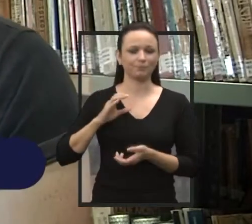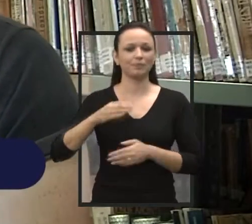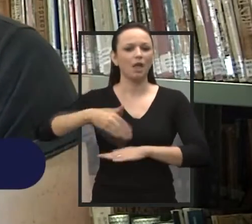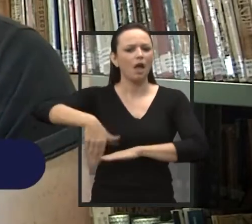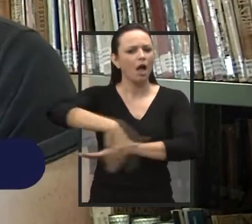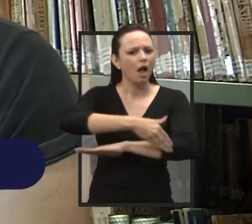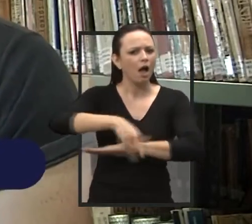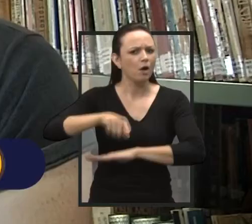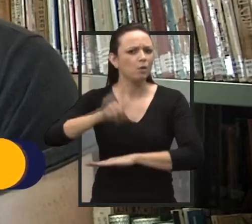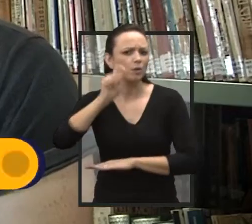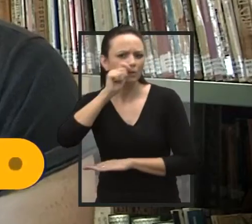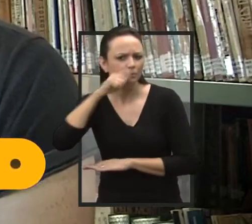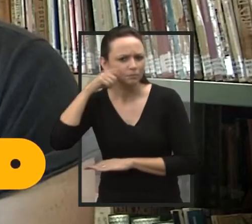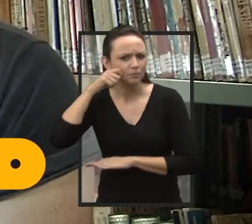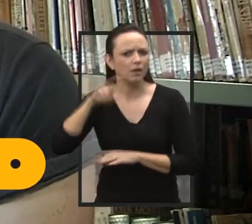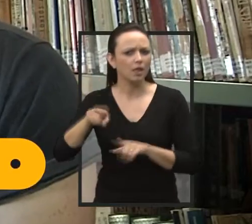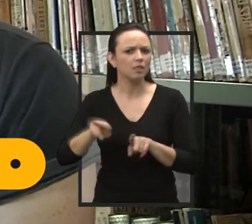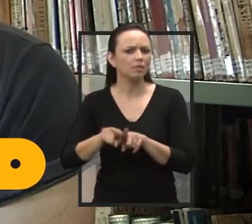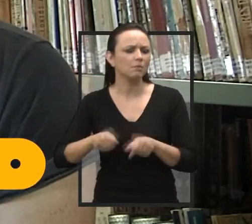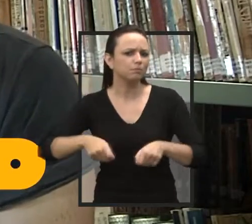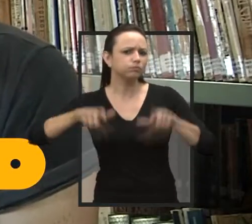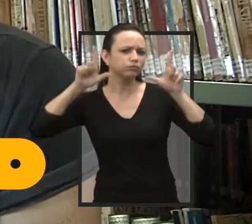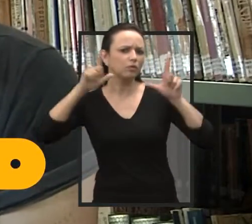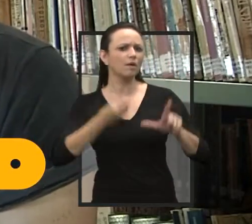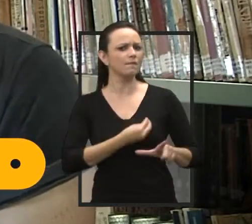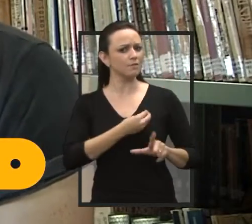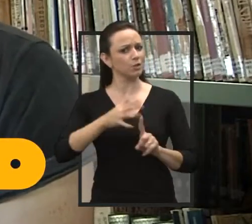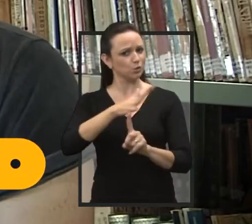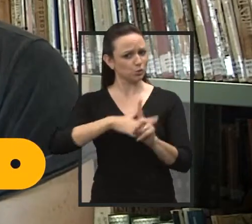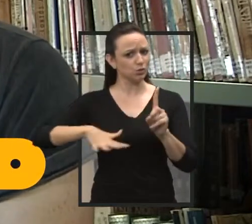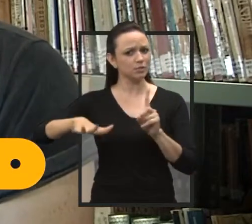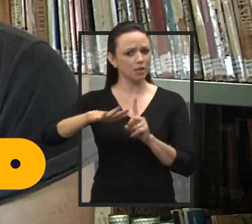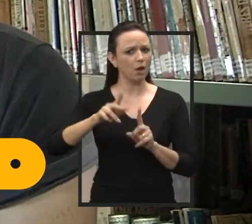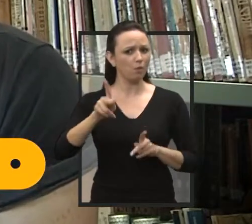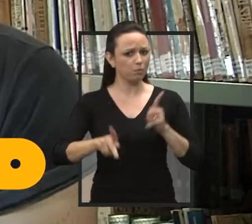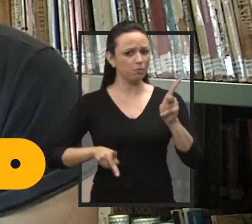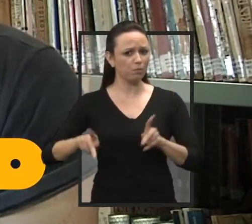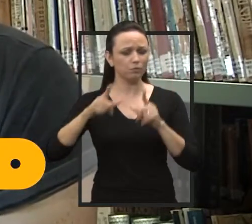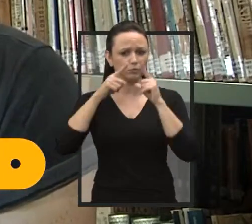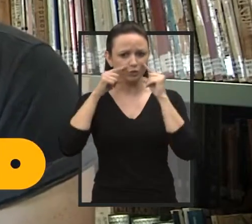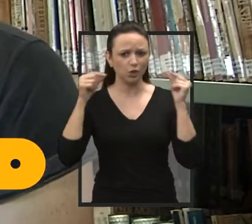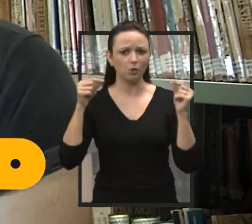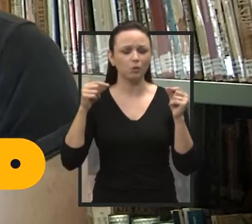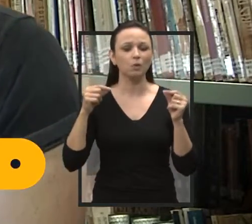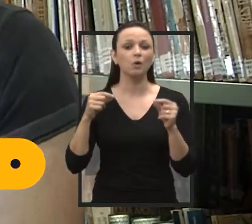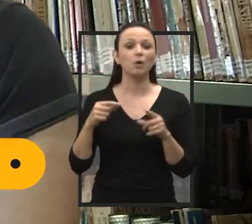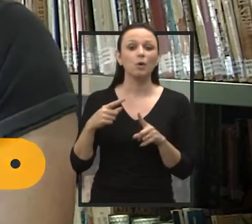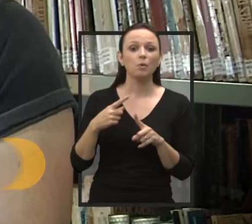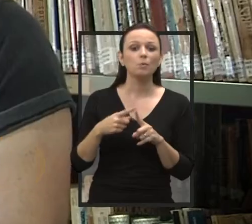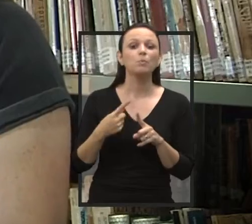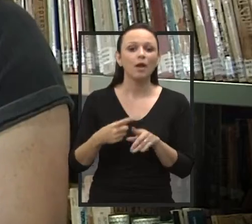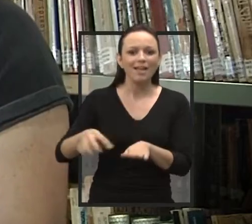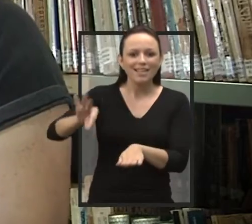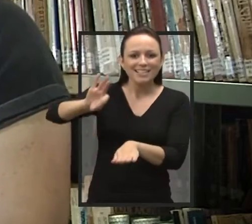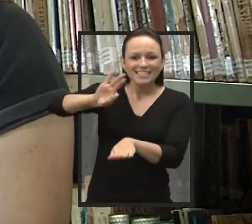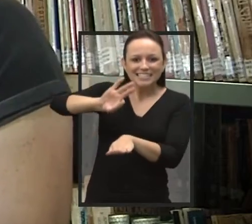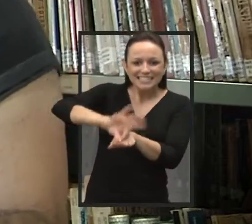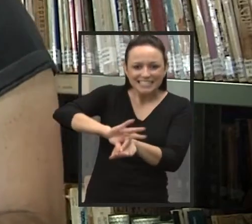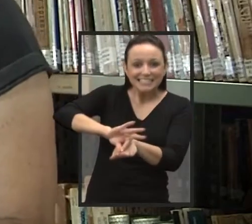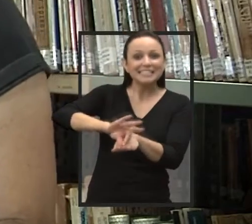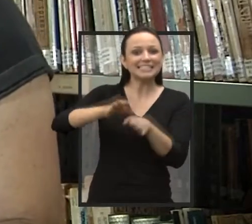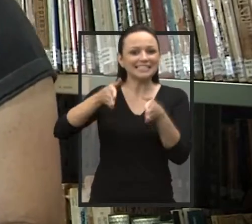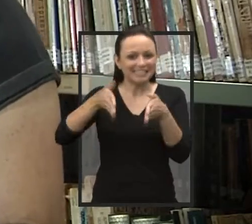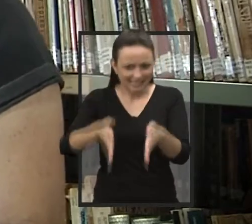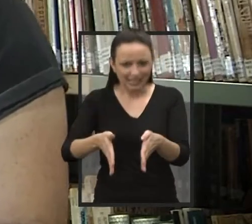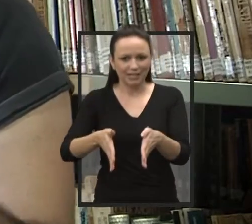central, teve um grande destaque na vida social da população jauense, por estar justamente no centro. Nesse